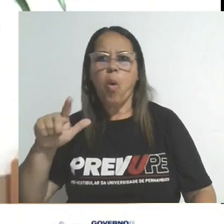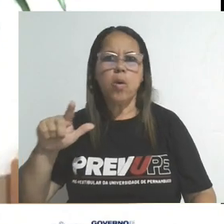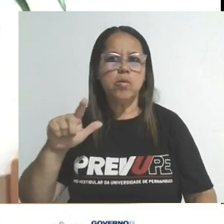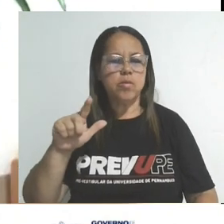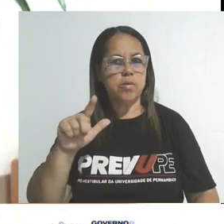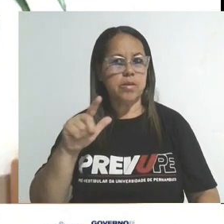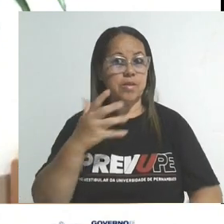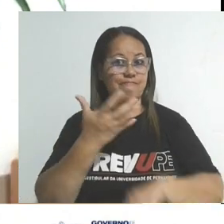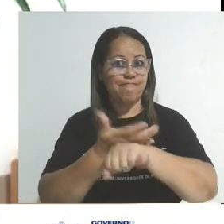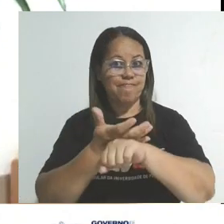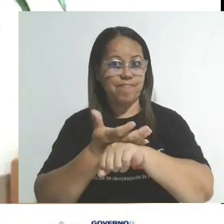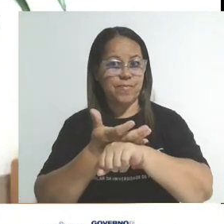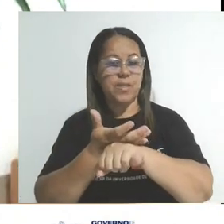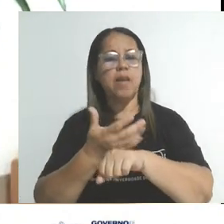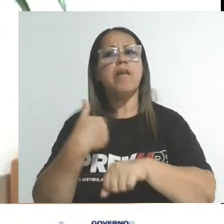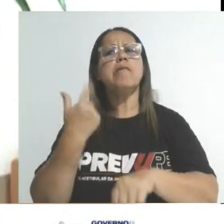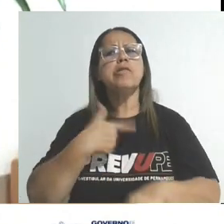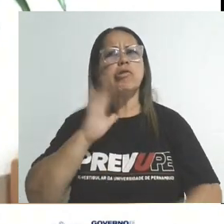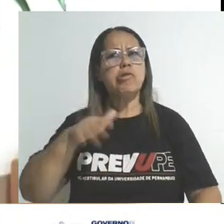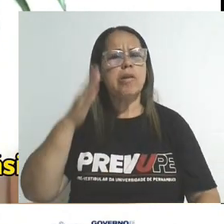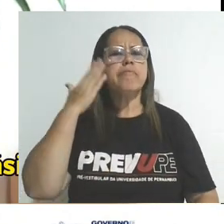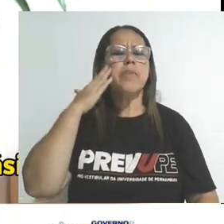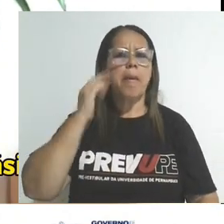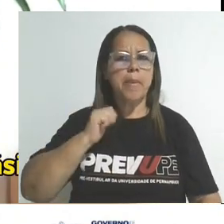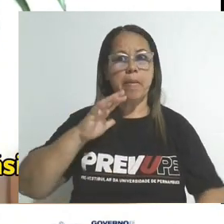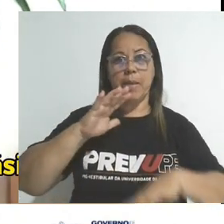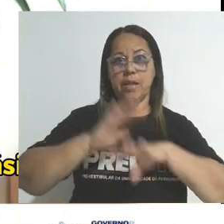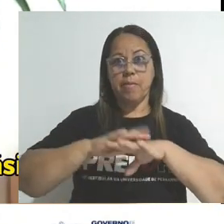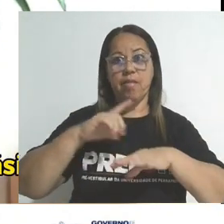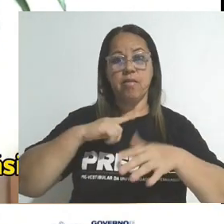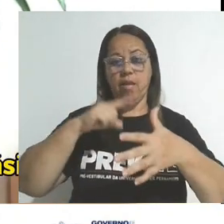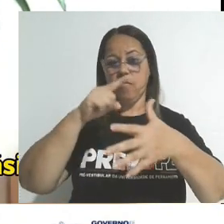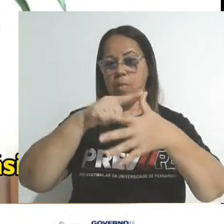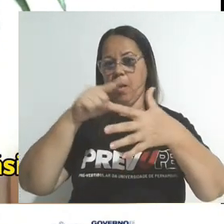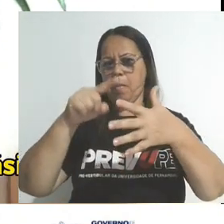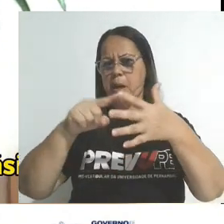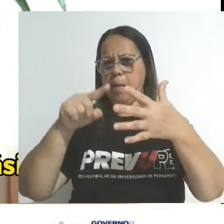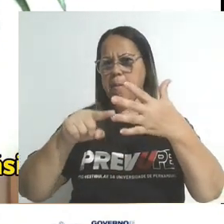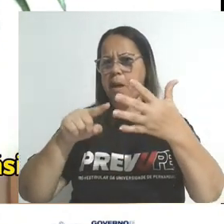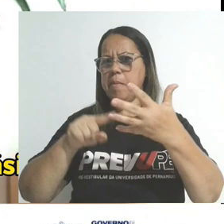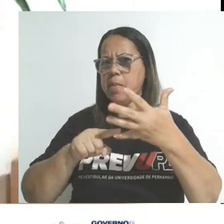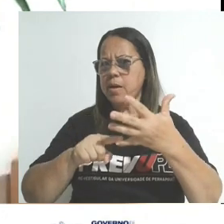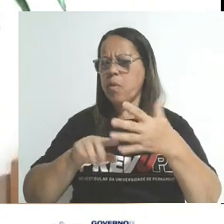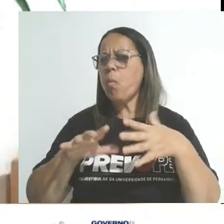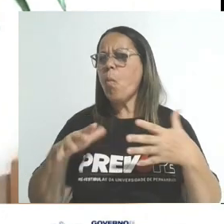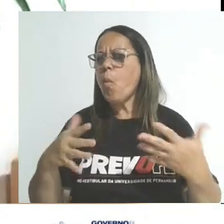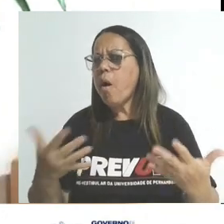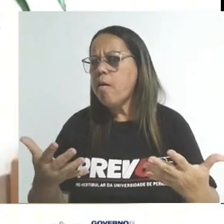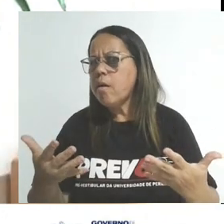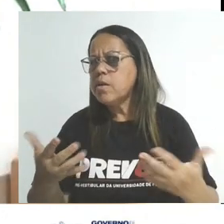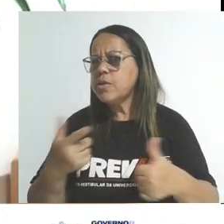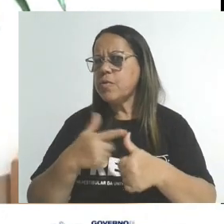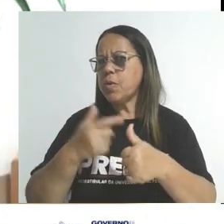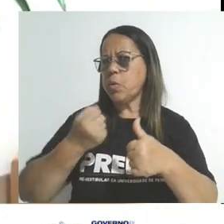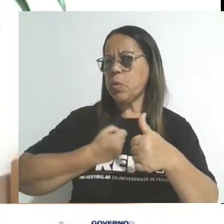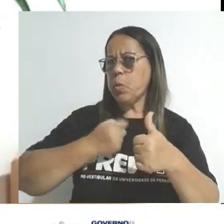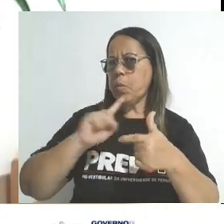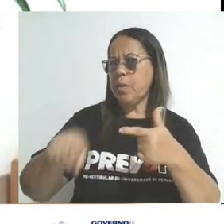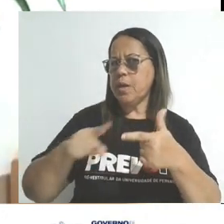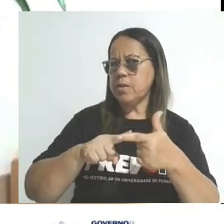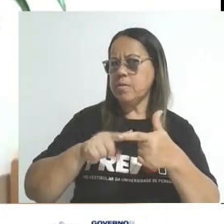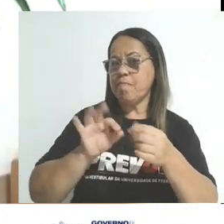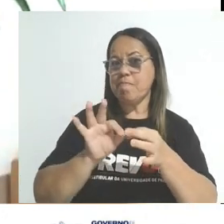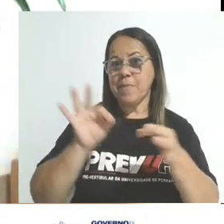ciências? Já sabemos que a matemática ela tem cinco unidades temáticas na educação básica. Quais são elas?